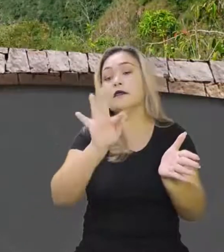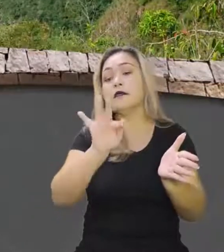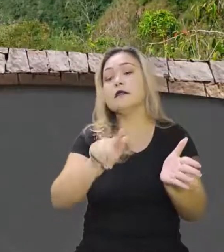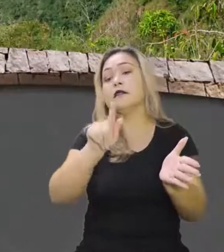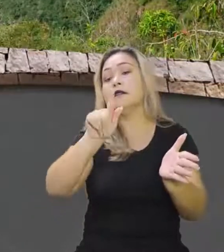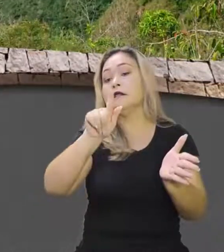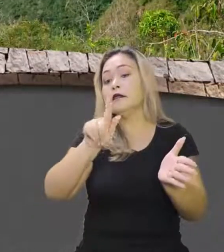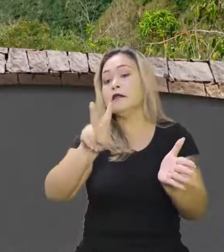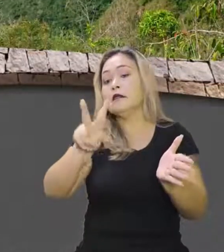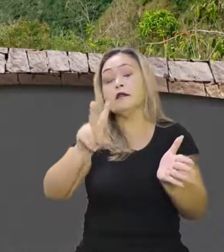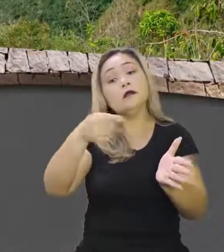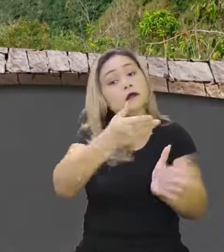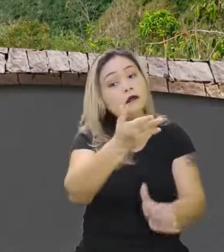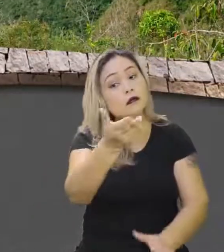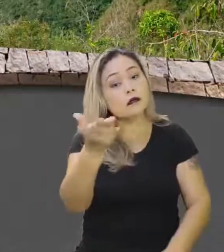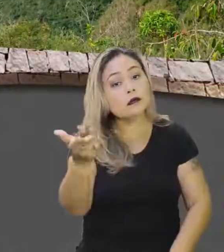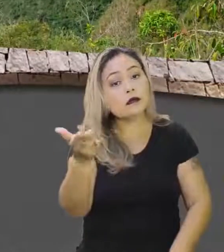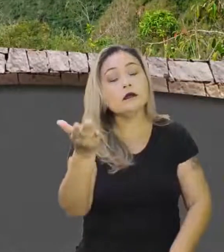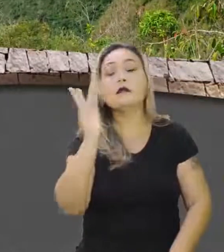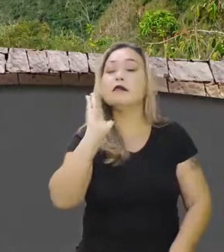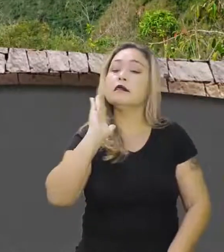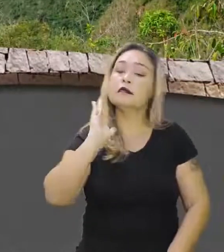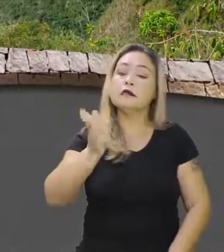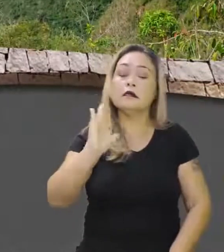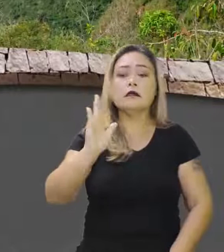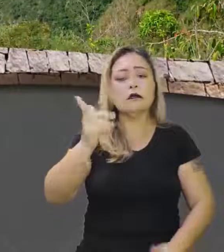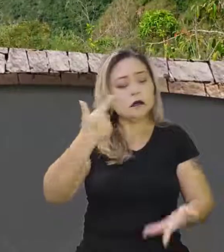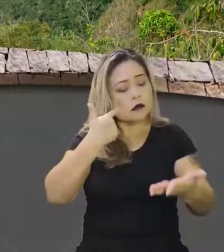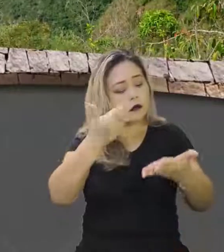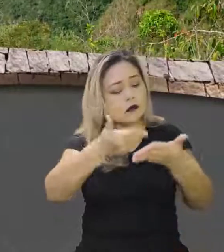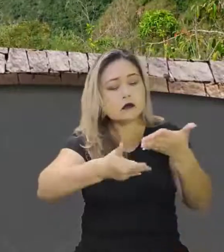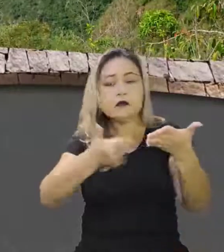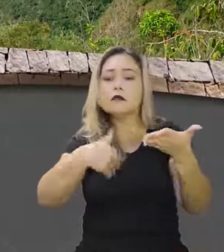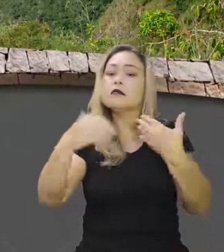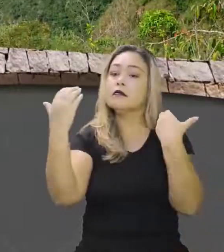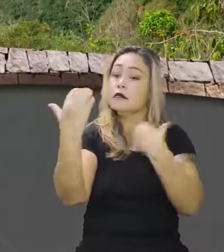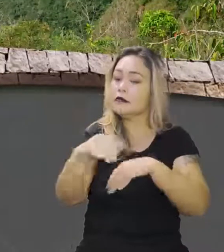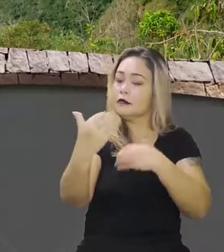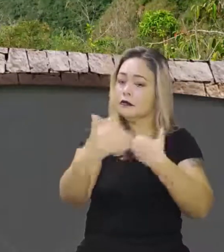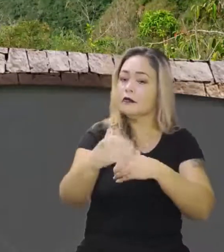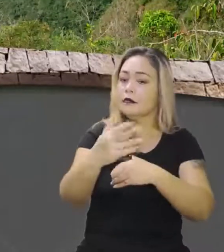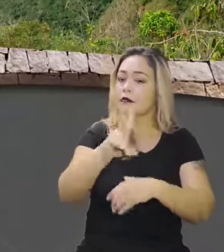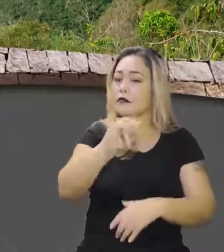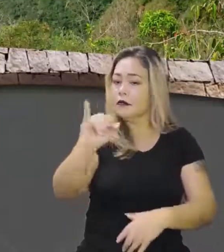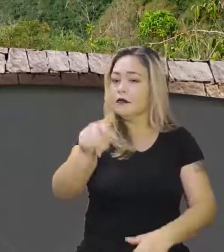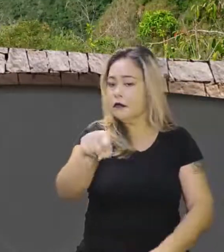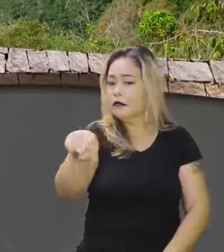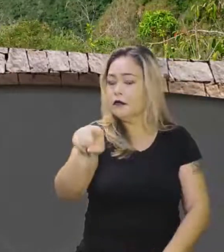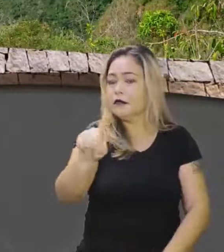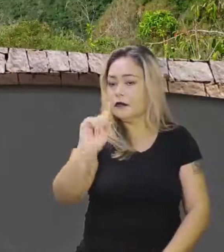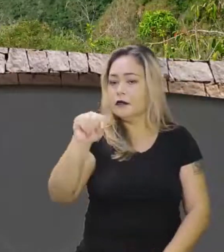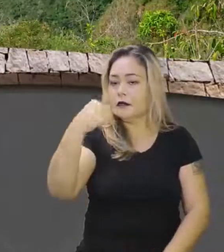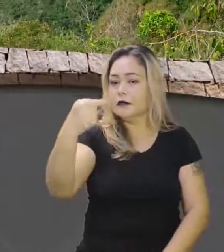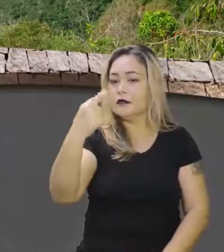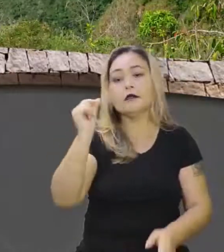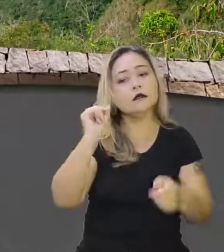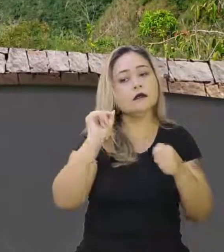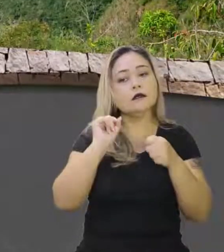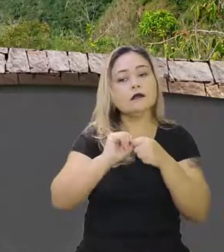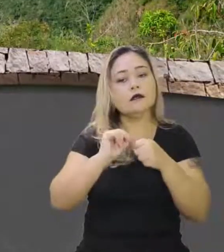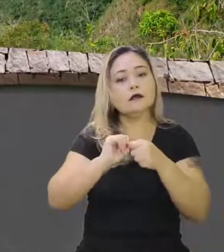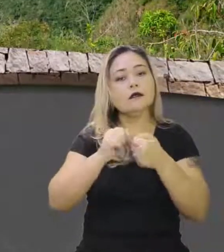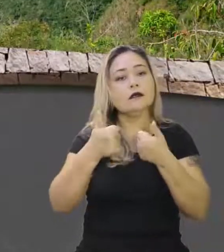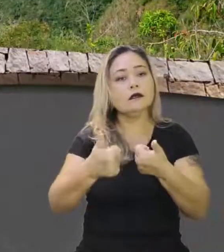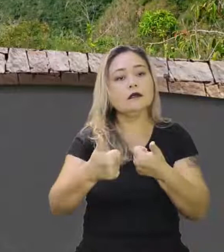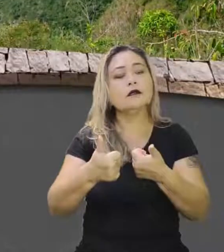FGV para você já ir simulando esses concursos que você vai, posteriormente, poder fazer.